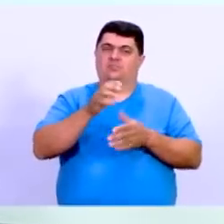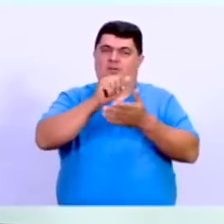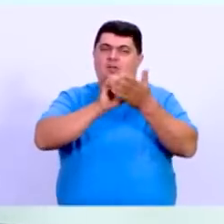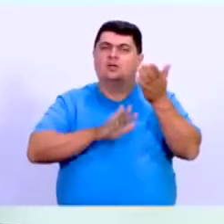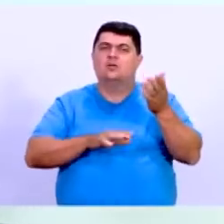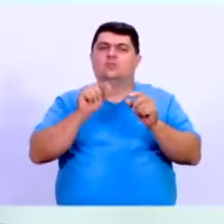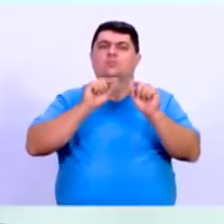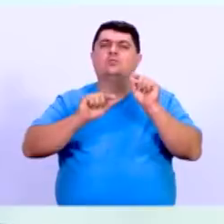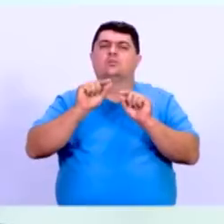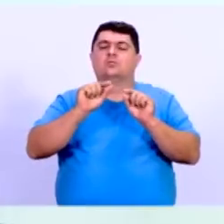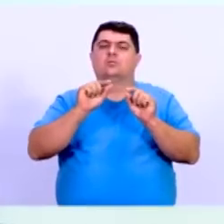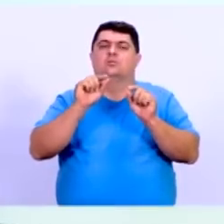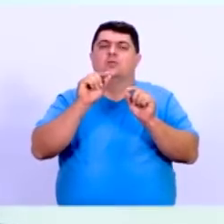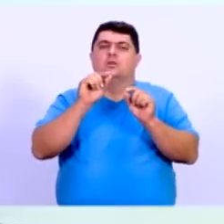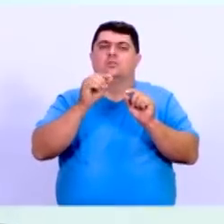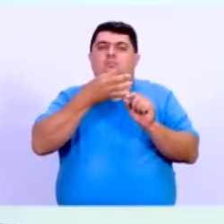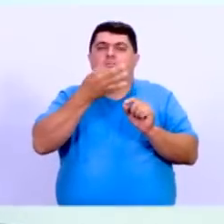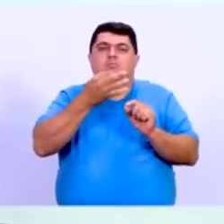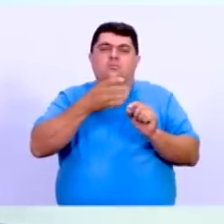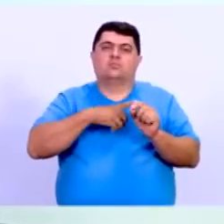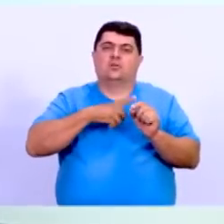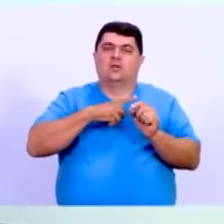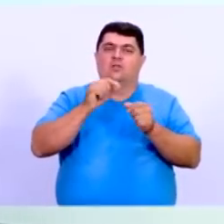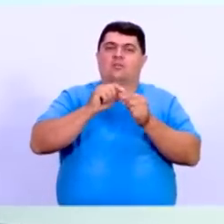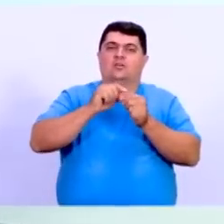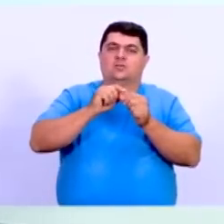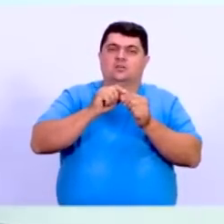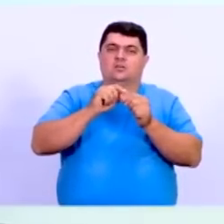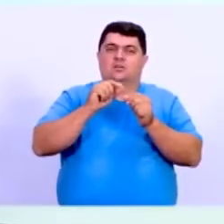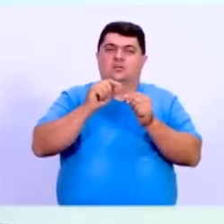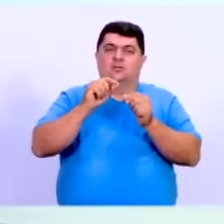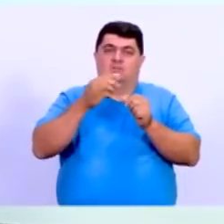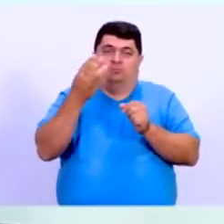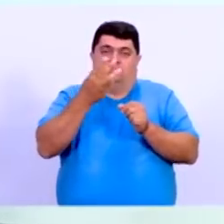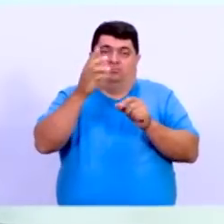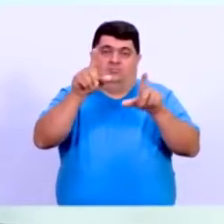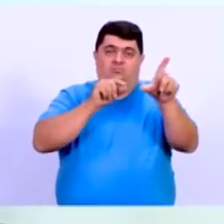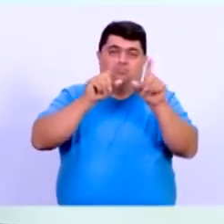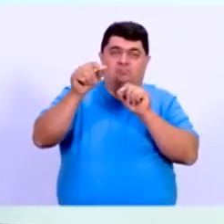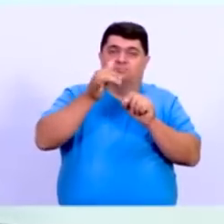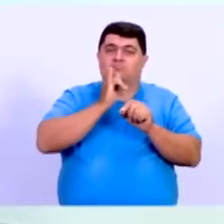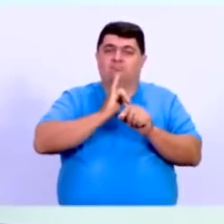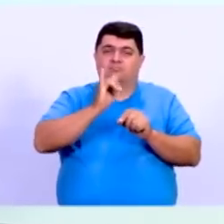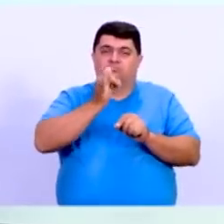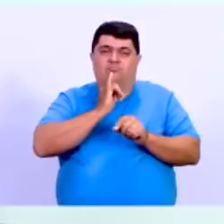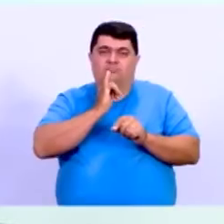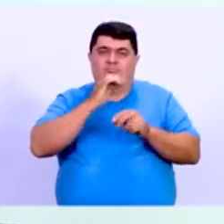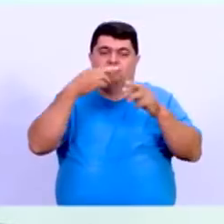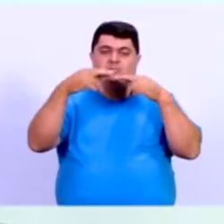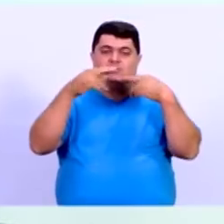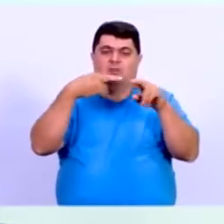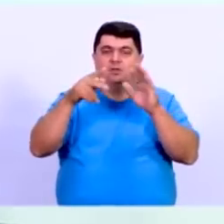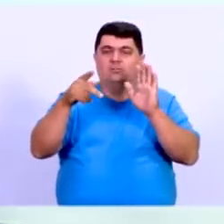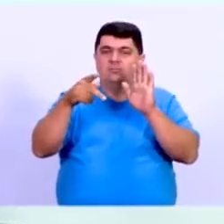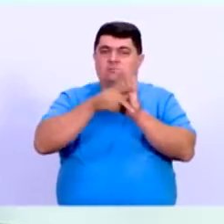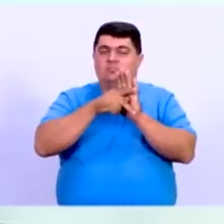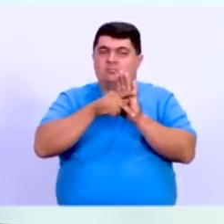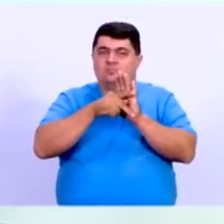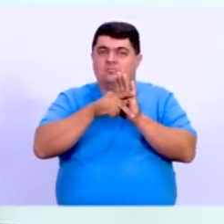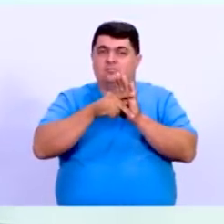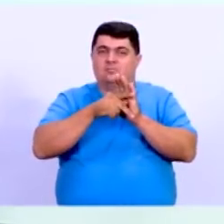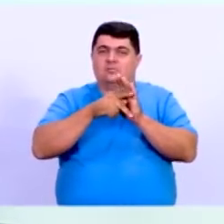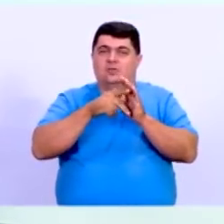foi proposto o seguinte, que era para vocês fazerem o quê? Elencarem aí 3 exemplos de redes de computadores